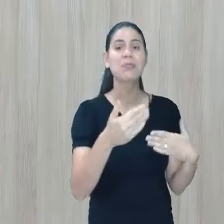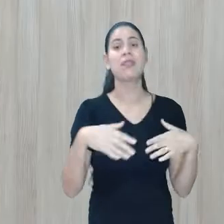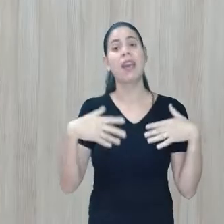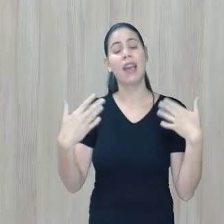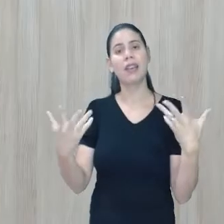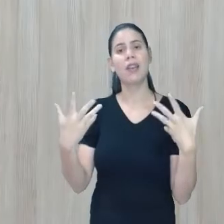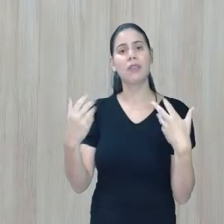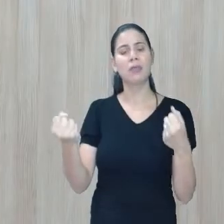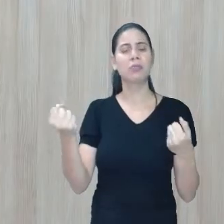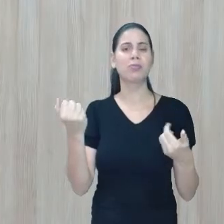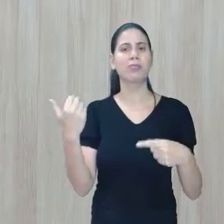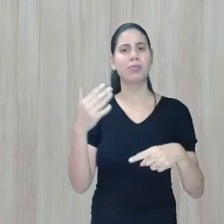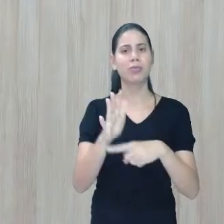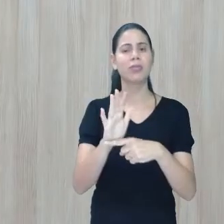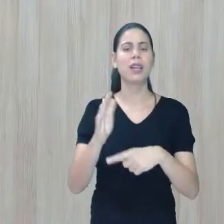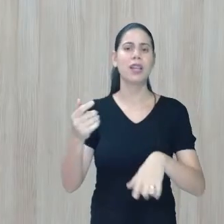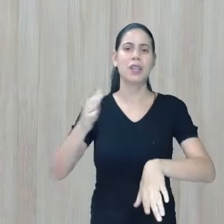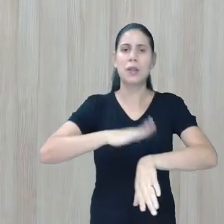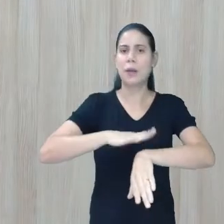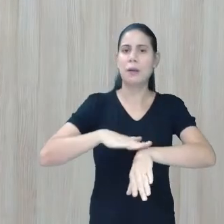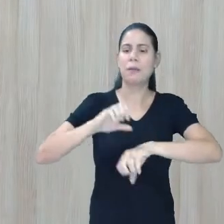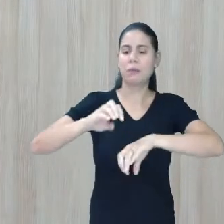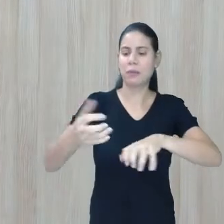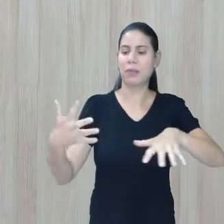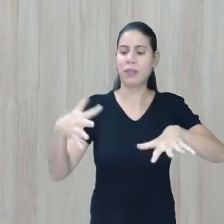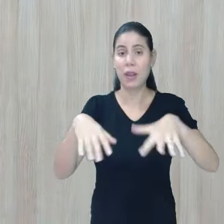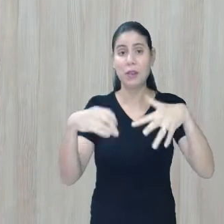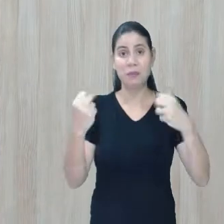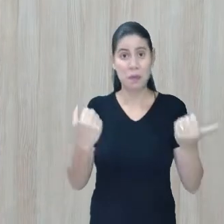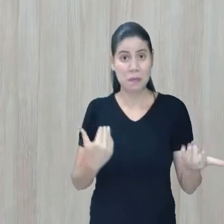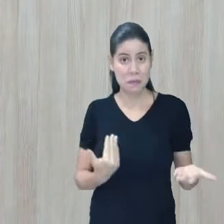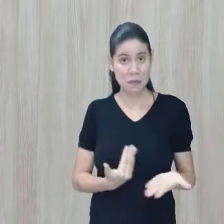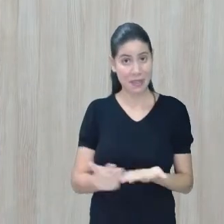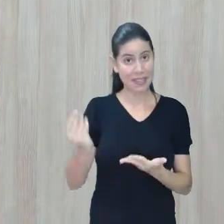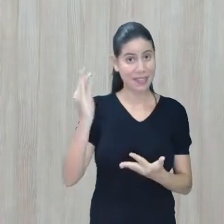aqui com o nosso momento da educação inclusiva. Vamos lá.